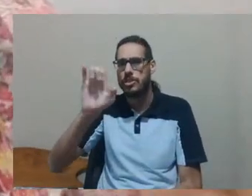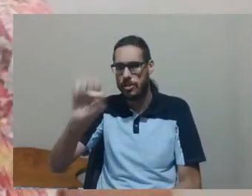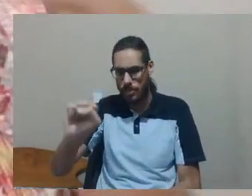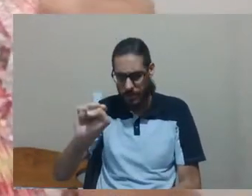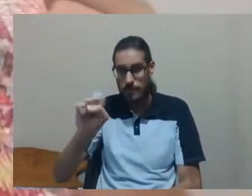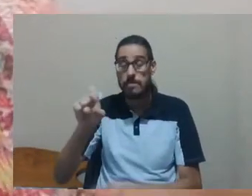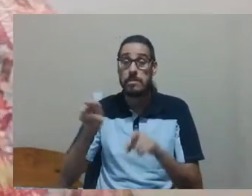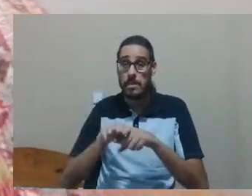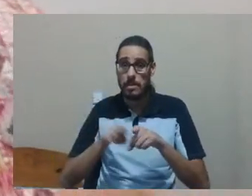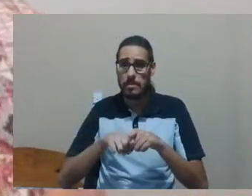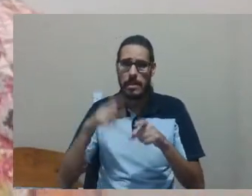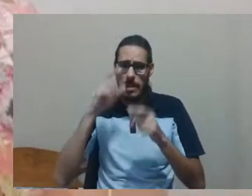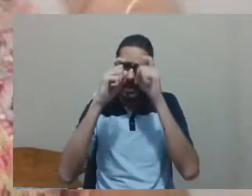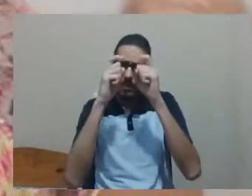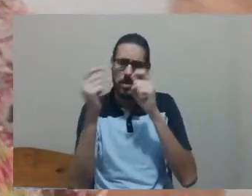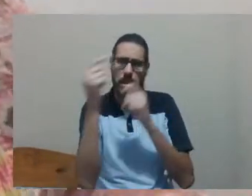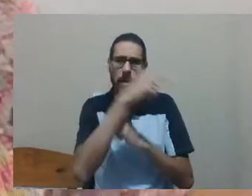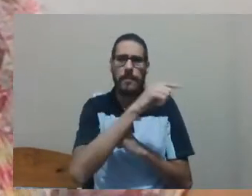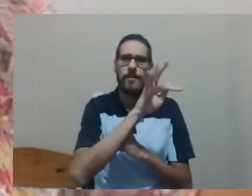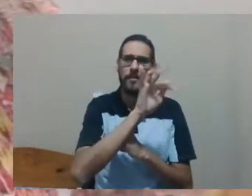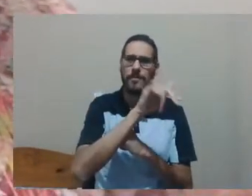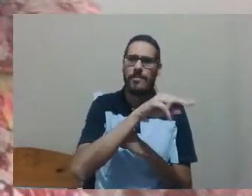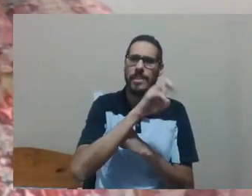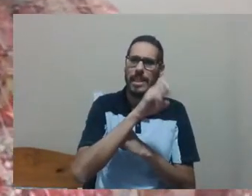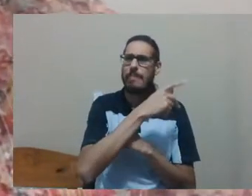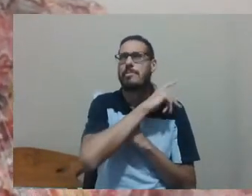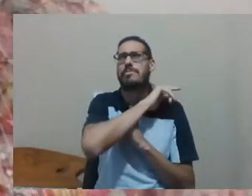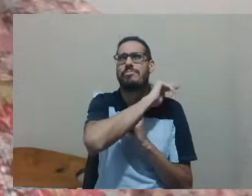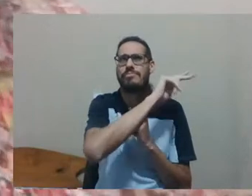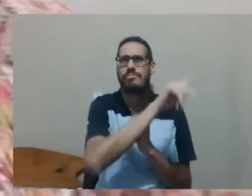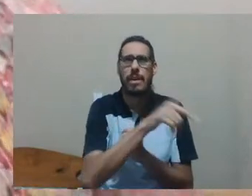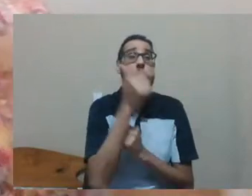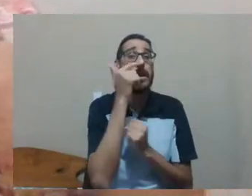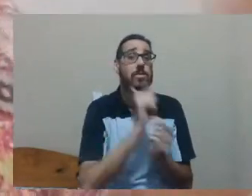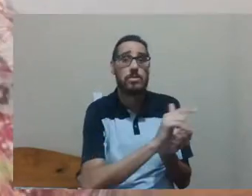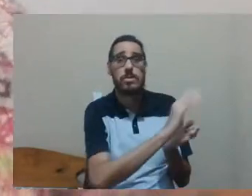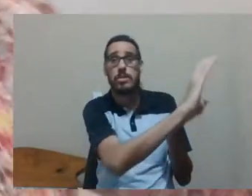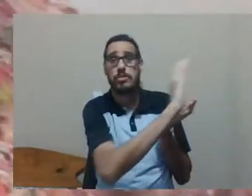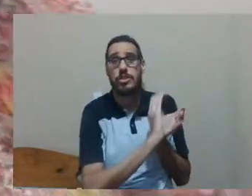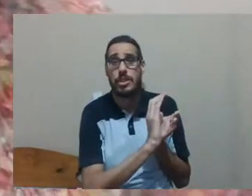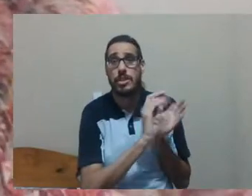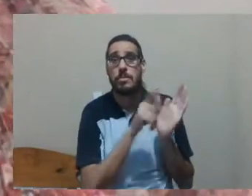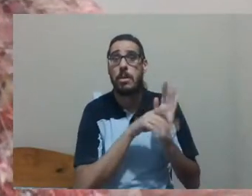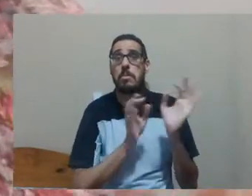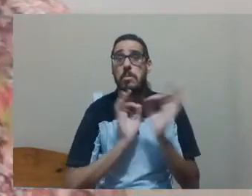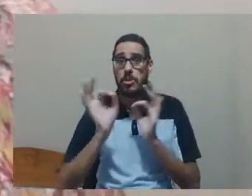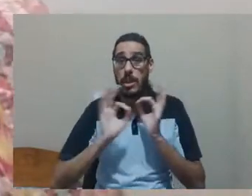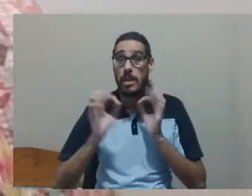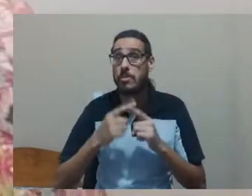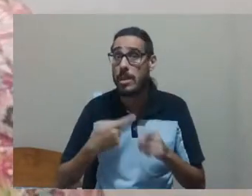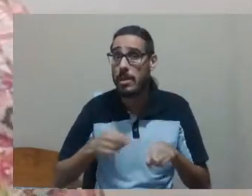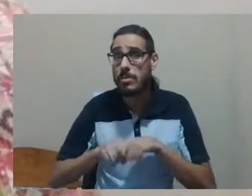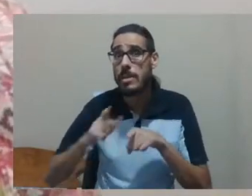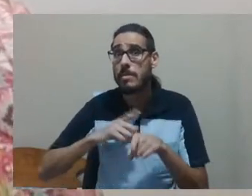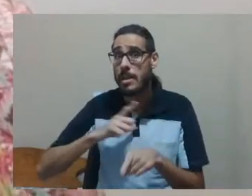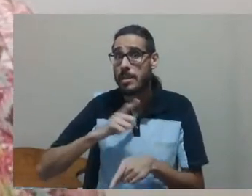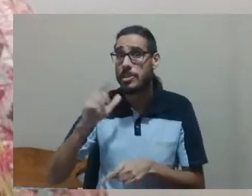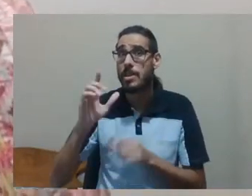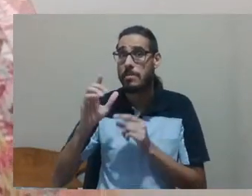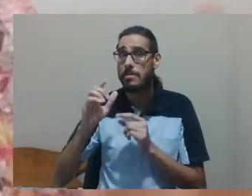mais reuniões na FINEP para liberar o dinheiro, sim, dos projetos. Eu também era pesquisadora e tinha projeto